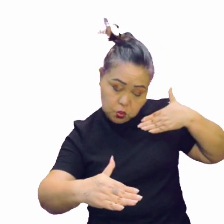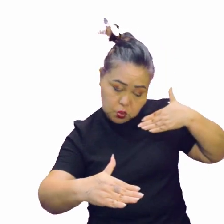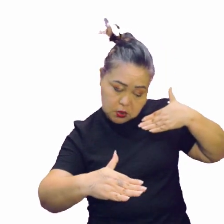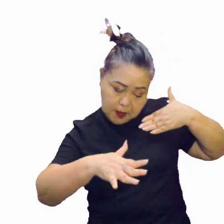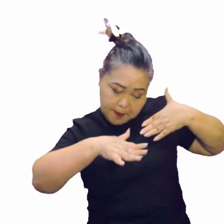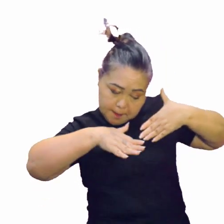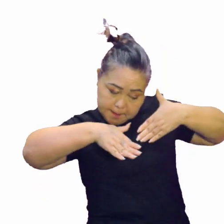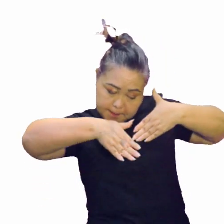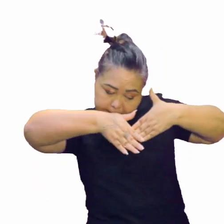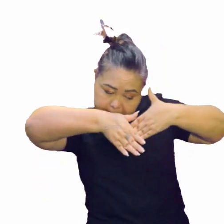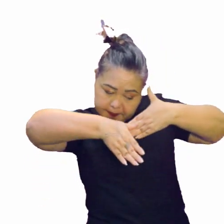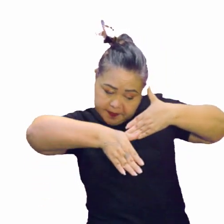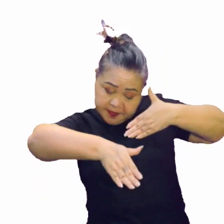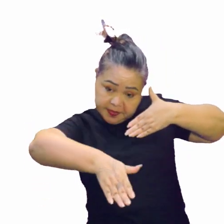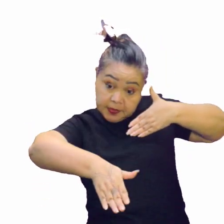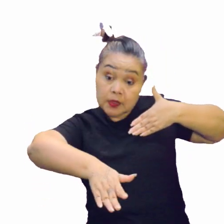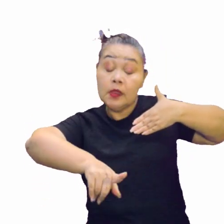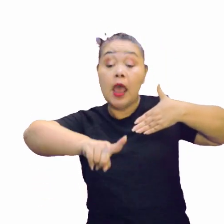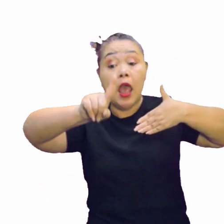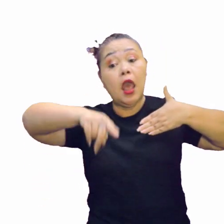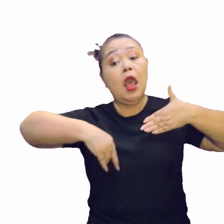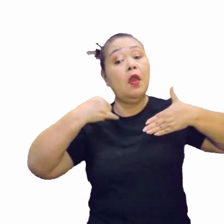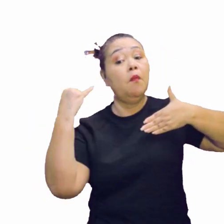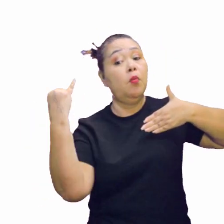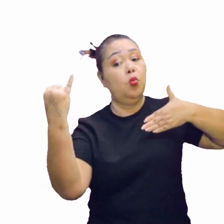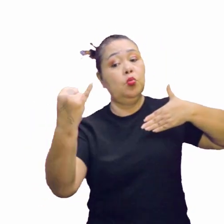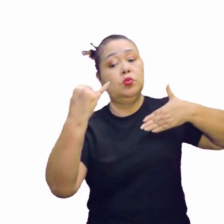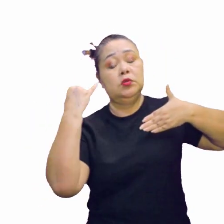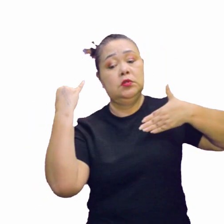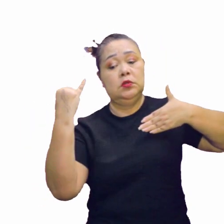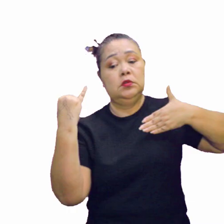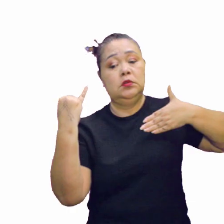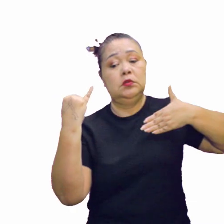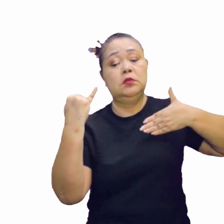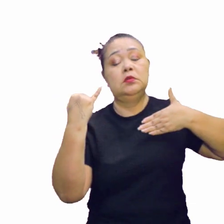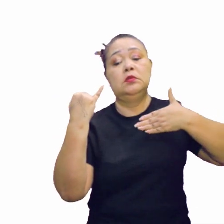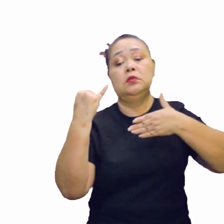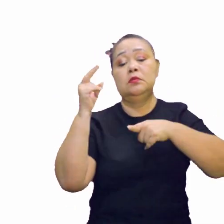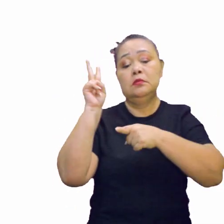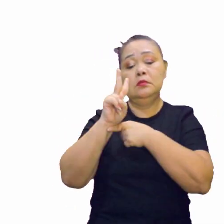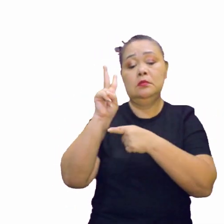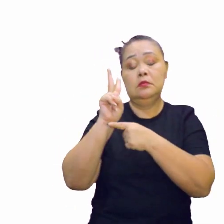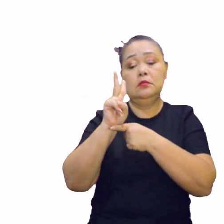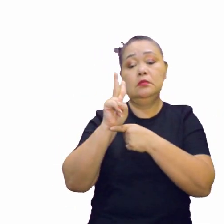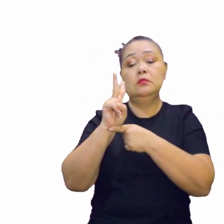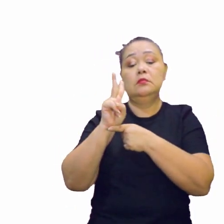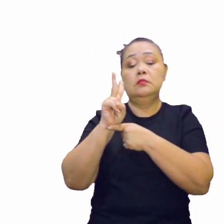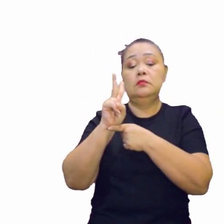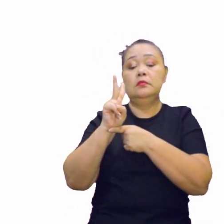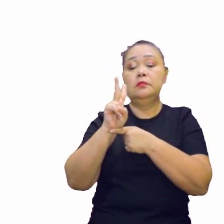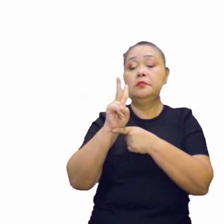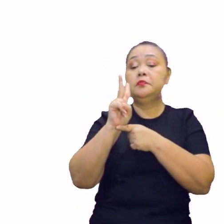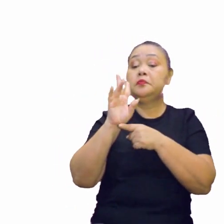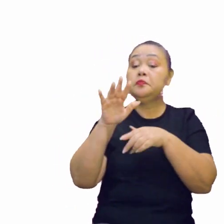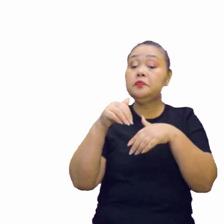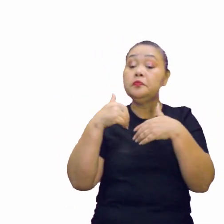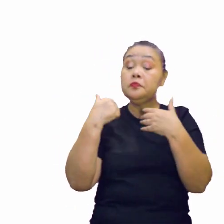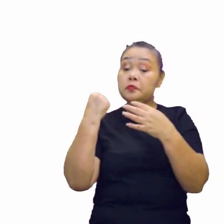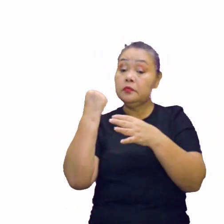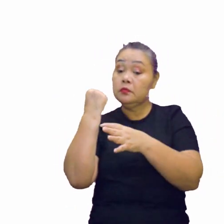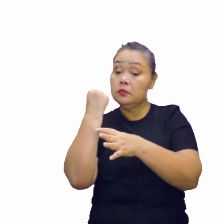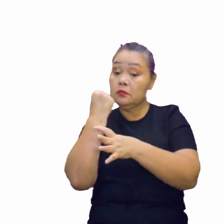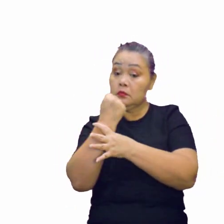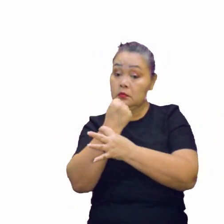acidentado, ele é fundamental para a manutenção, ele é fundamental para garantir